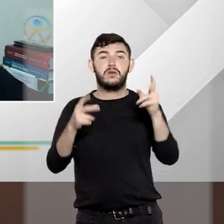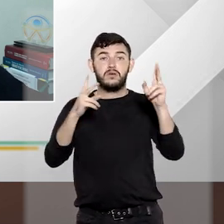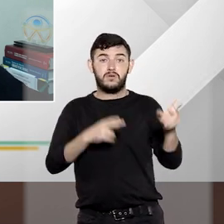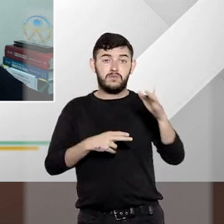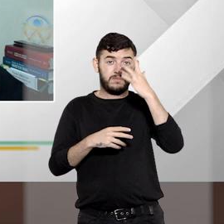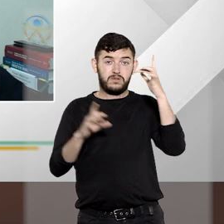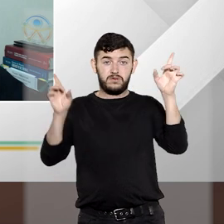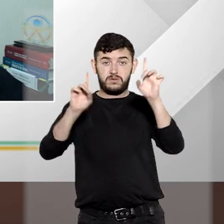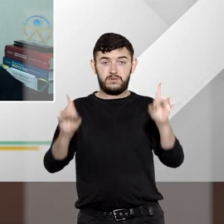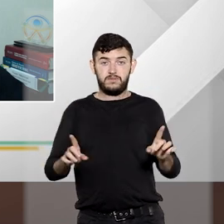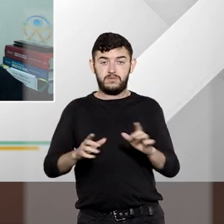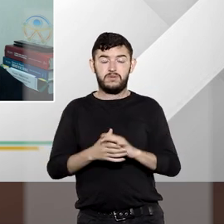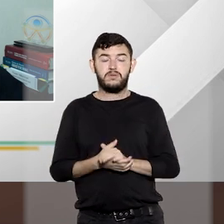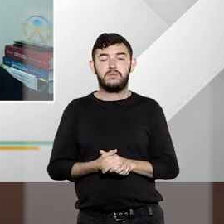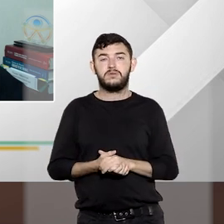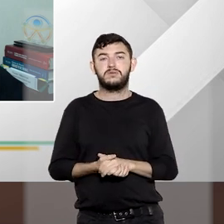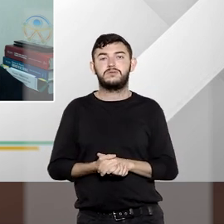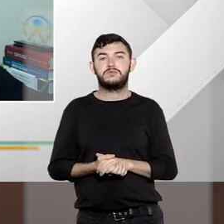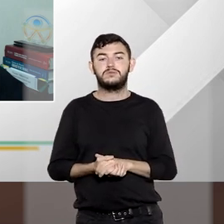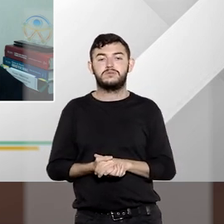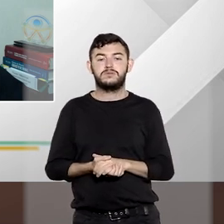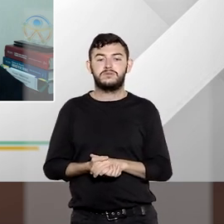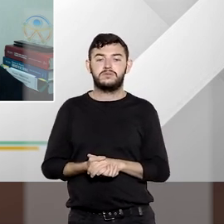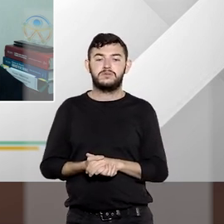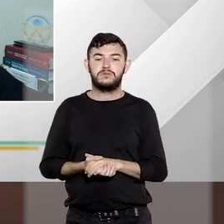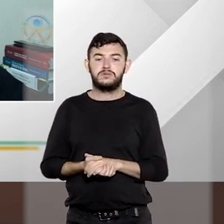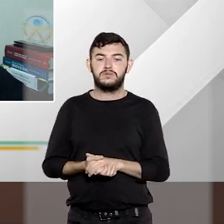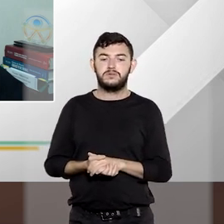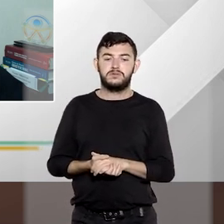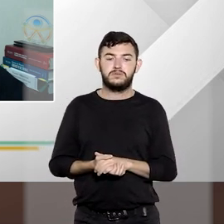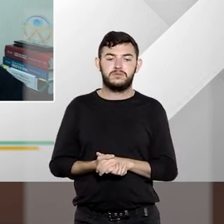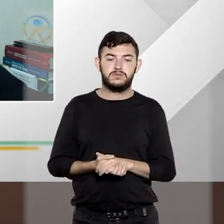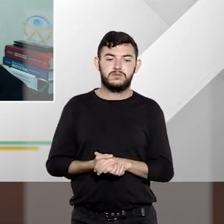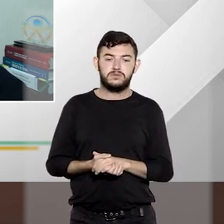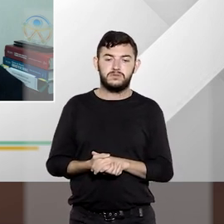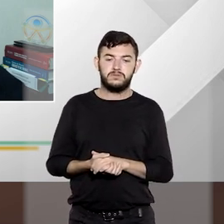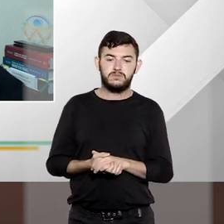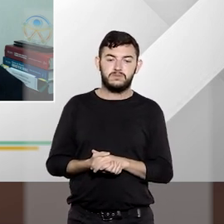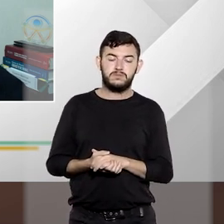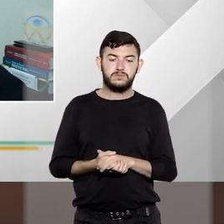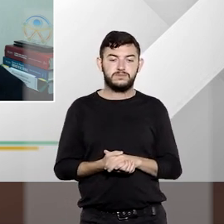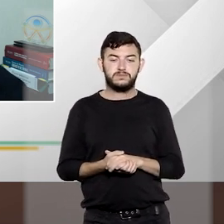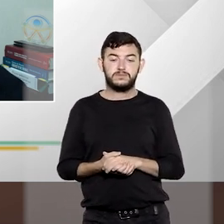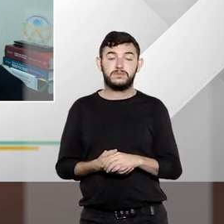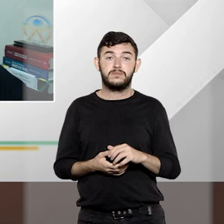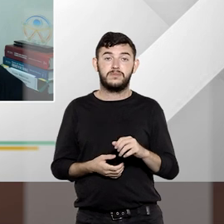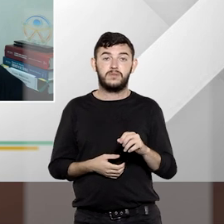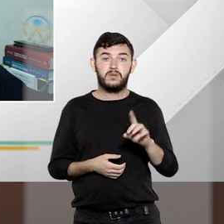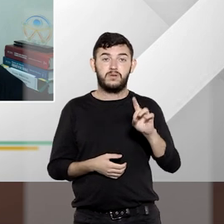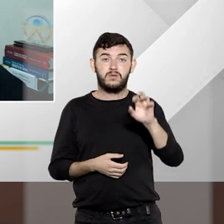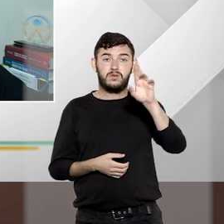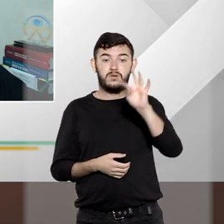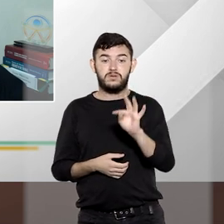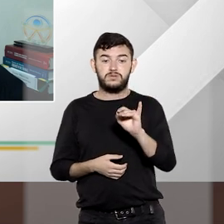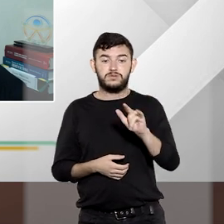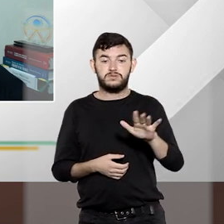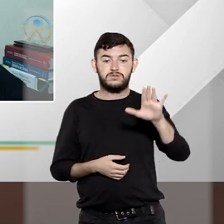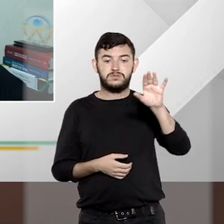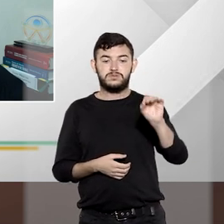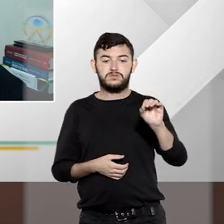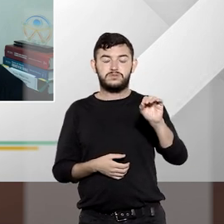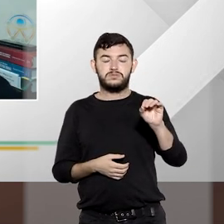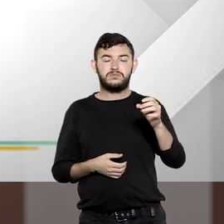de pessoa com deficiência? É como o doutor Thiago ele trouxe essa questão